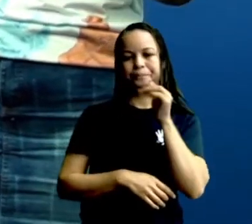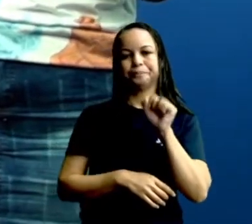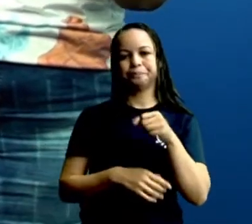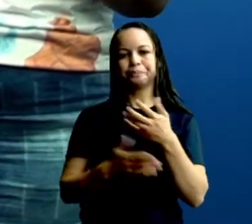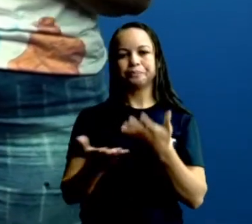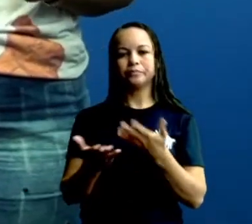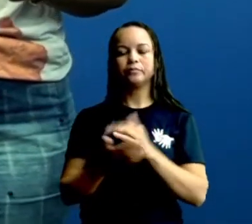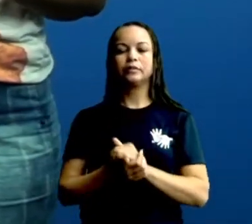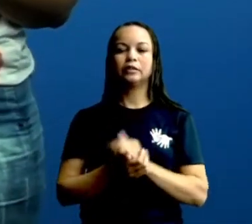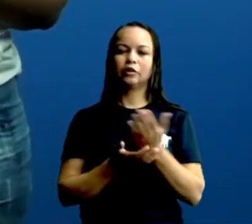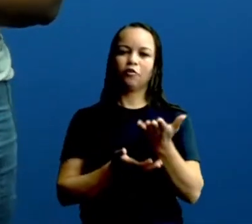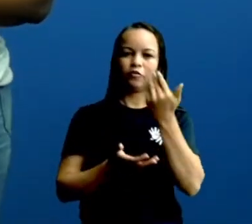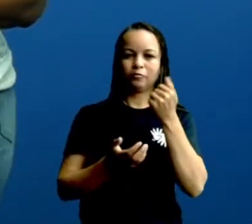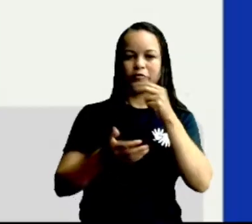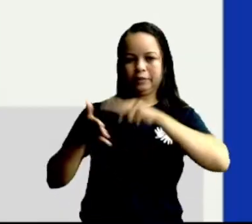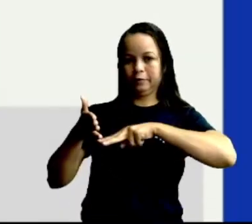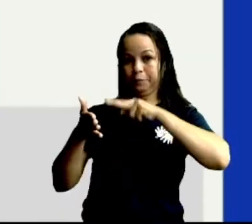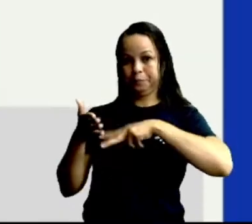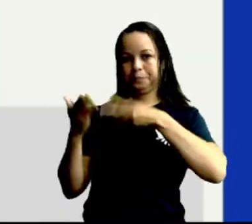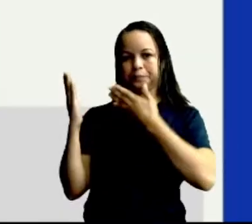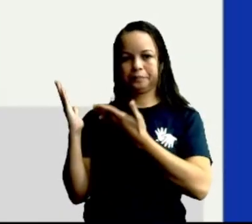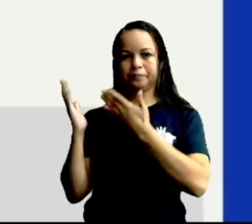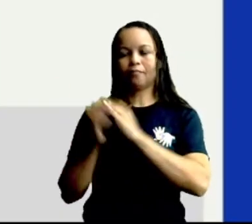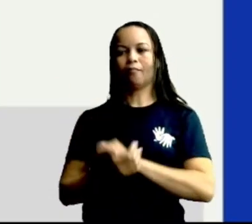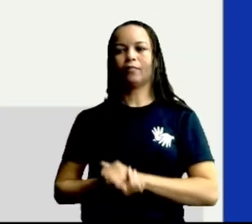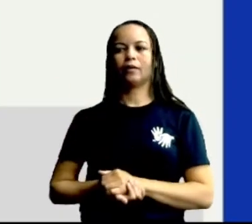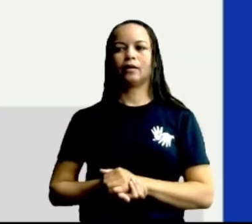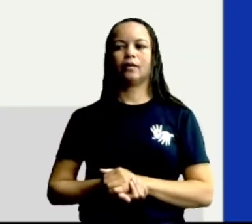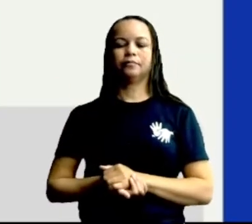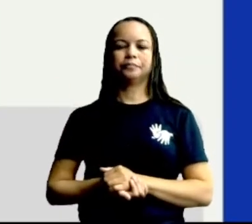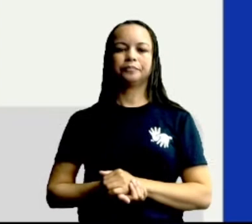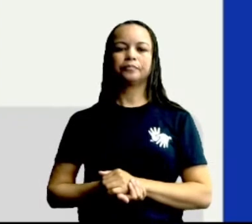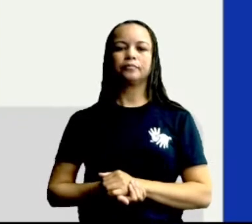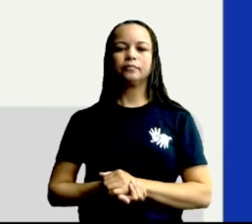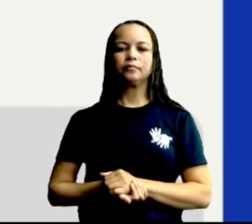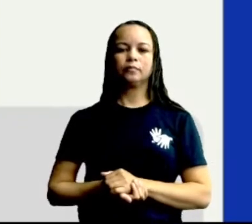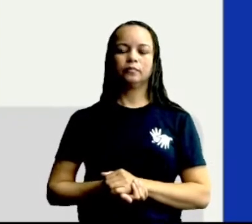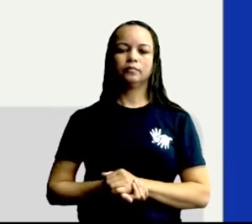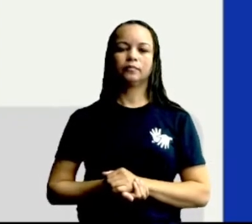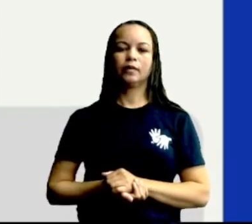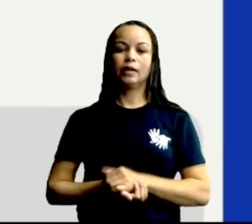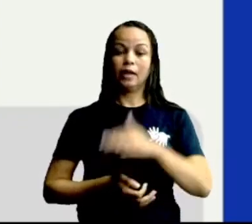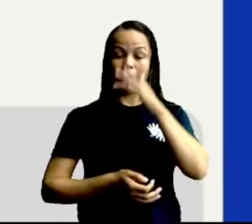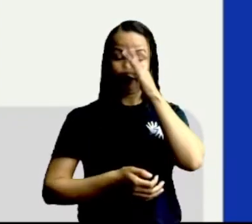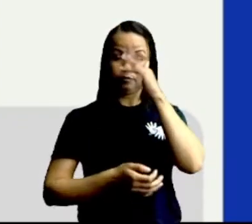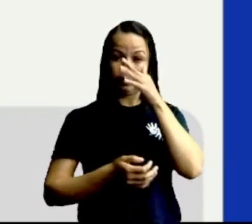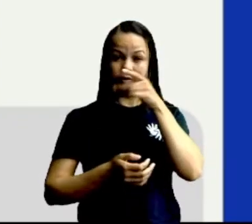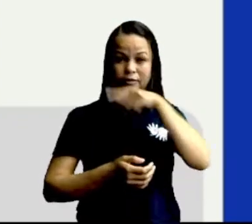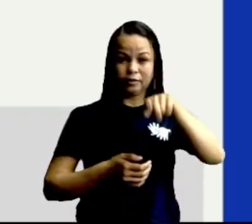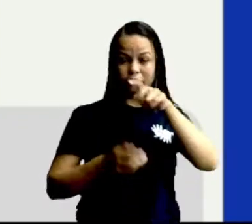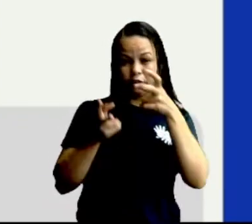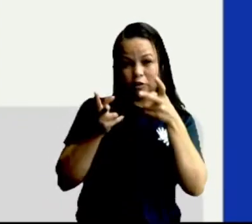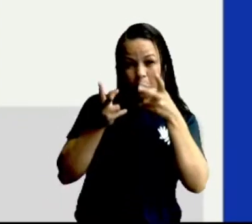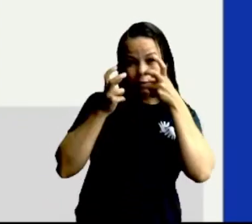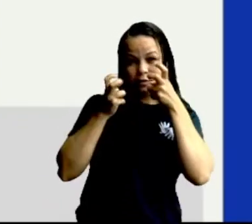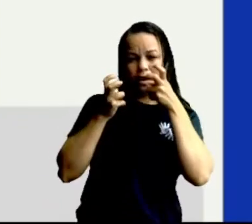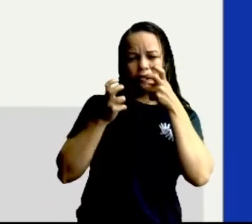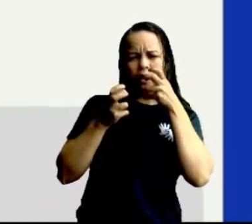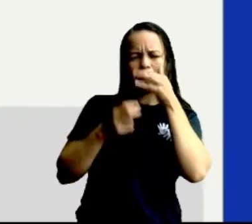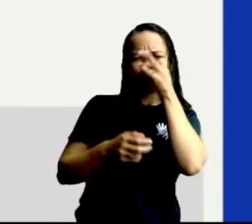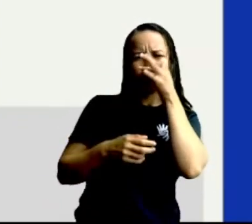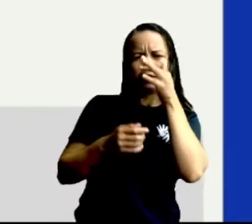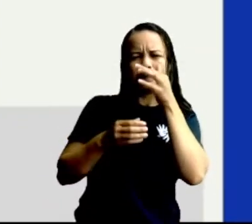mesmo. Então, vem comigo, vamos fazer leitura? As plantas. Se você observar as plantas